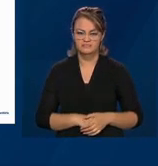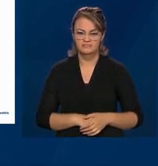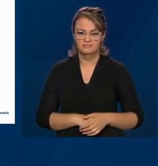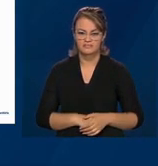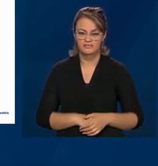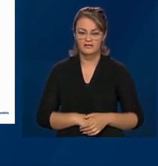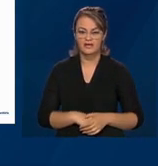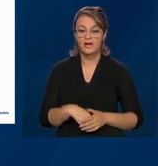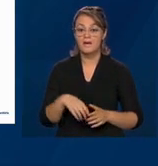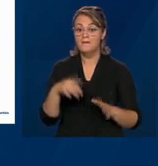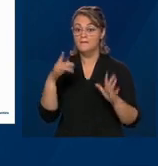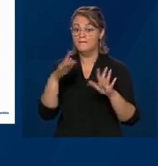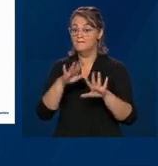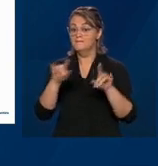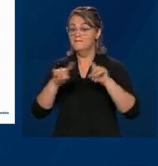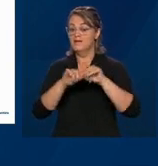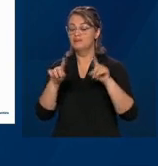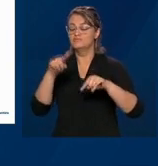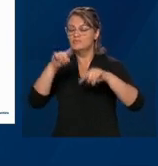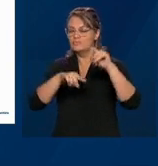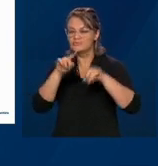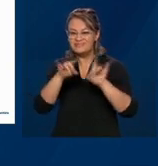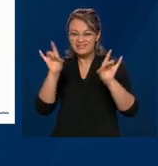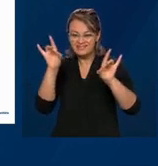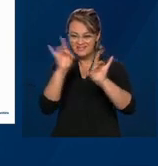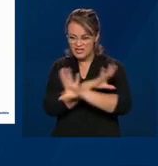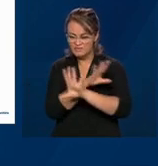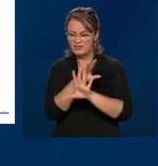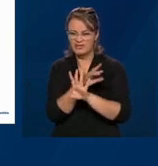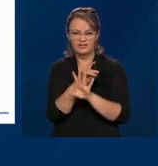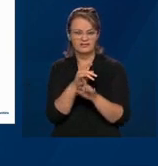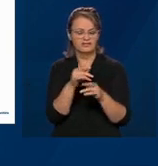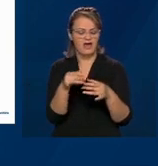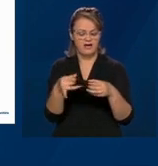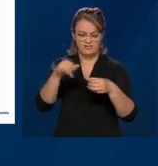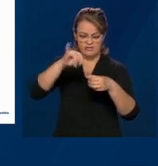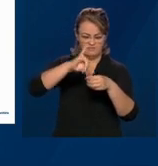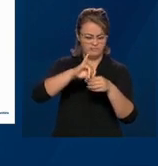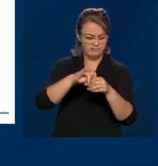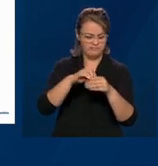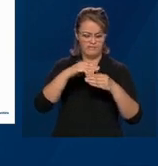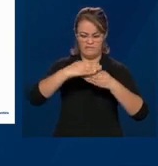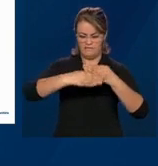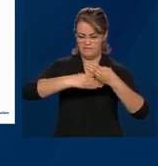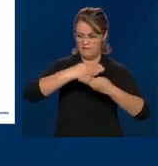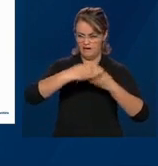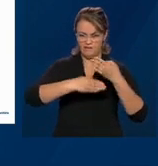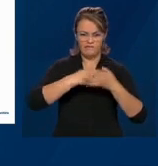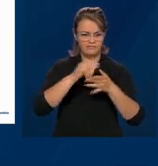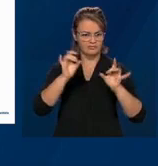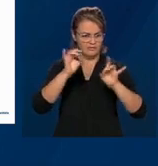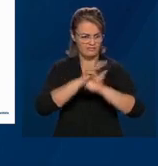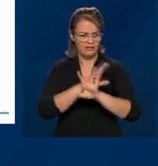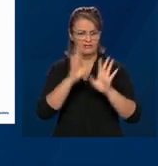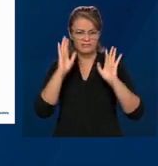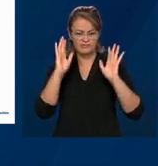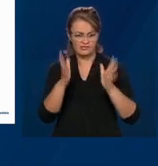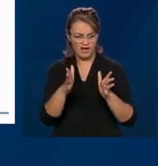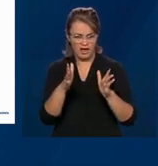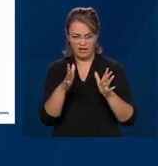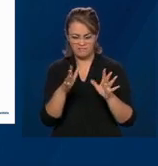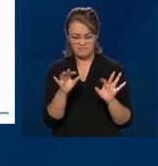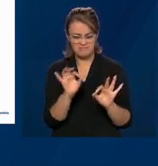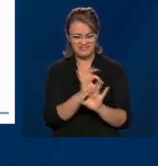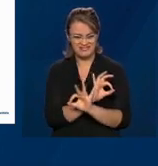Já no produto terminado, que tem toda a sua formulação e todo o seu envase nas condições finais, ou seja, com a